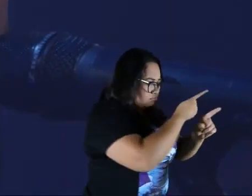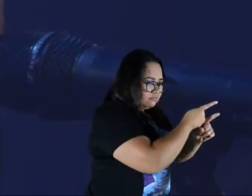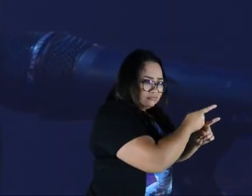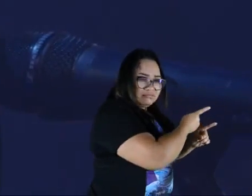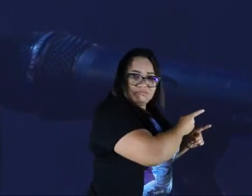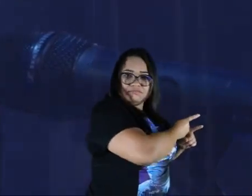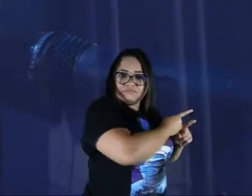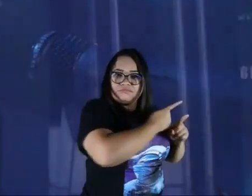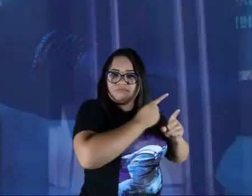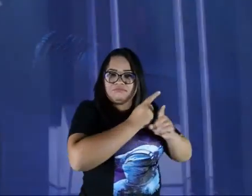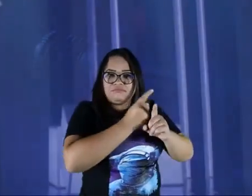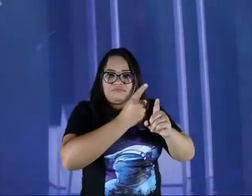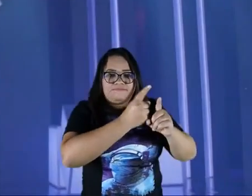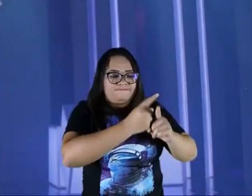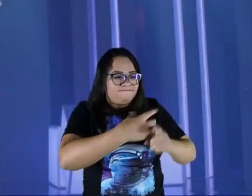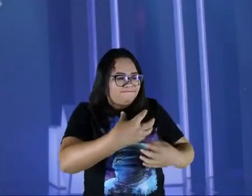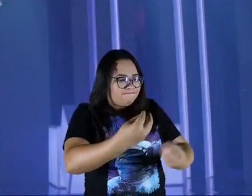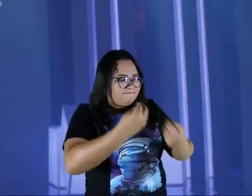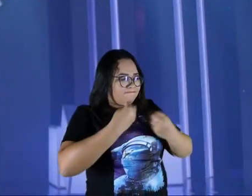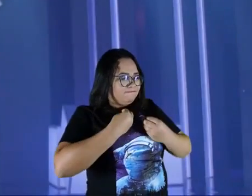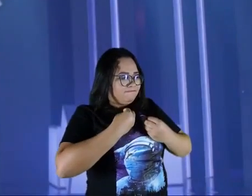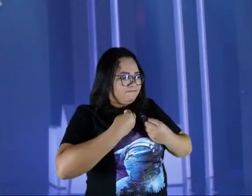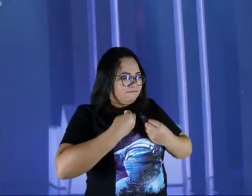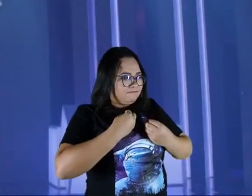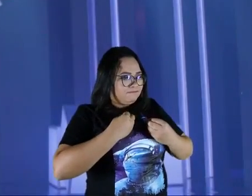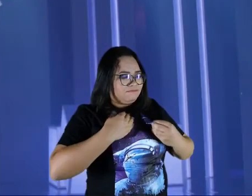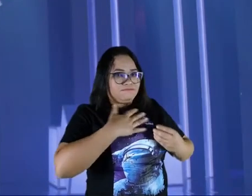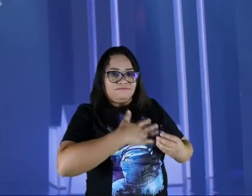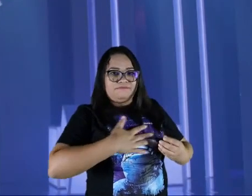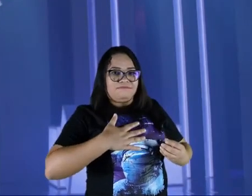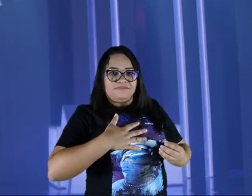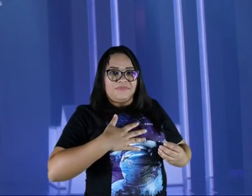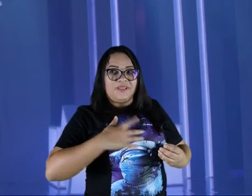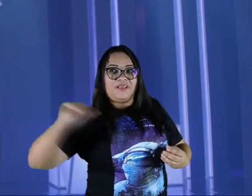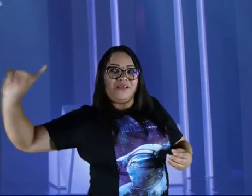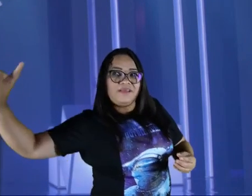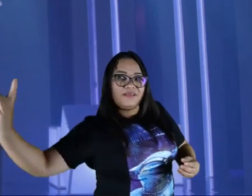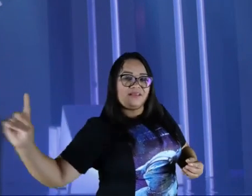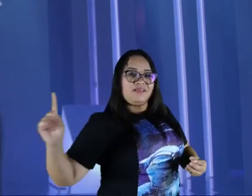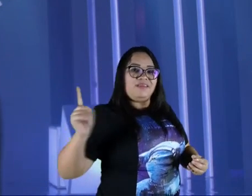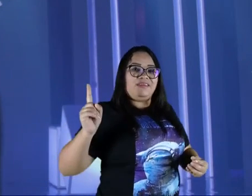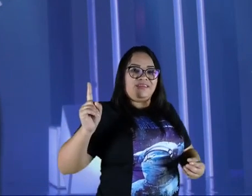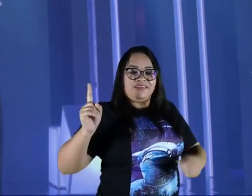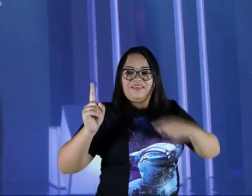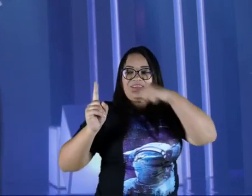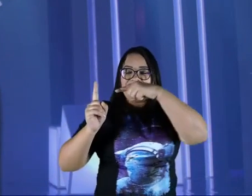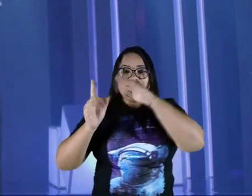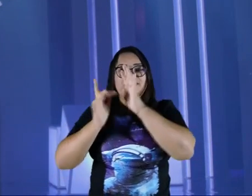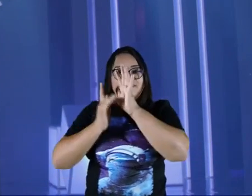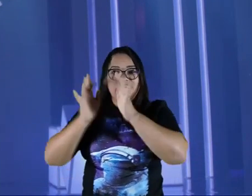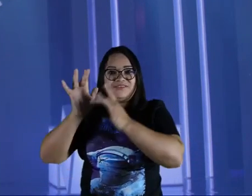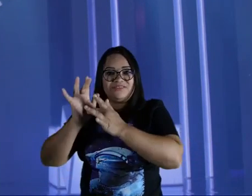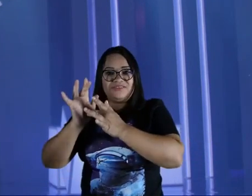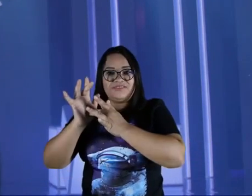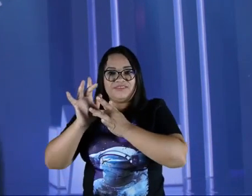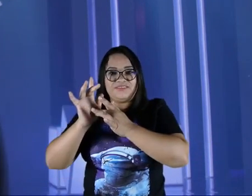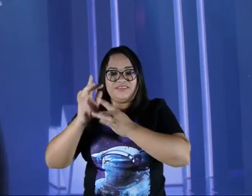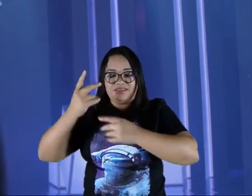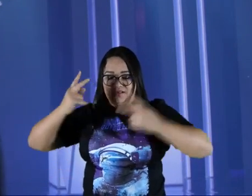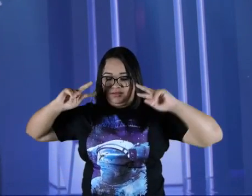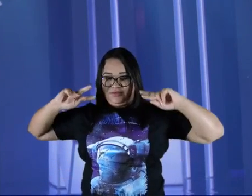foi o meu lugar que me encontrou, se fez carne e habitou